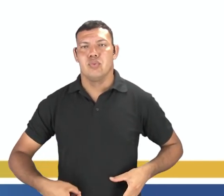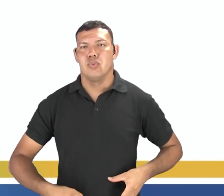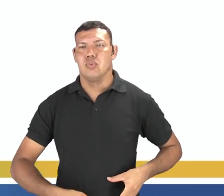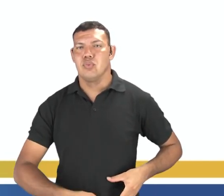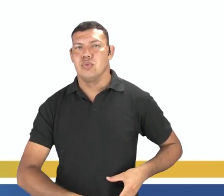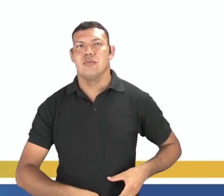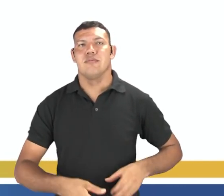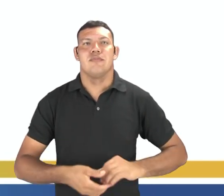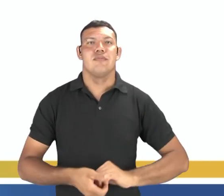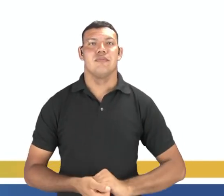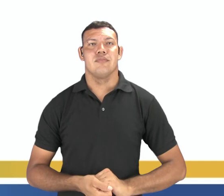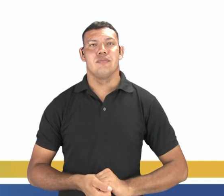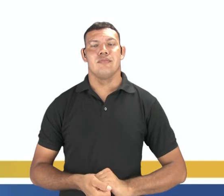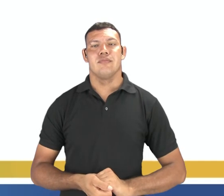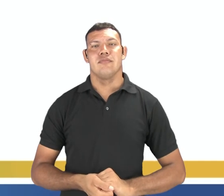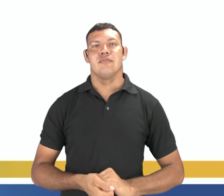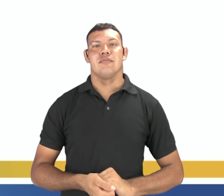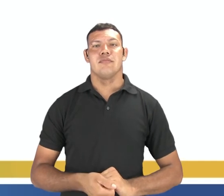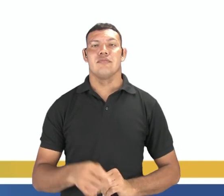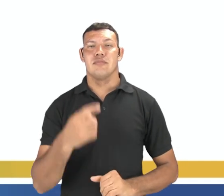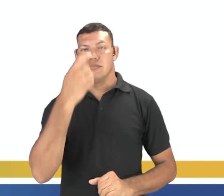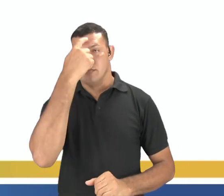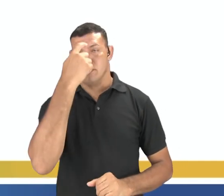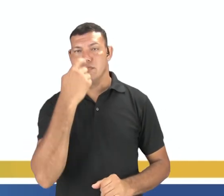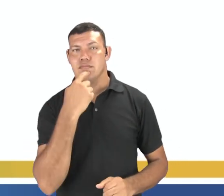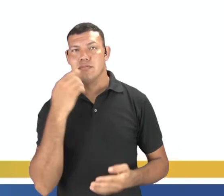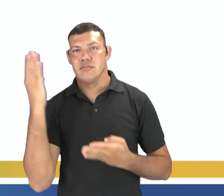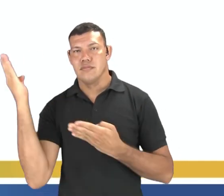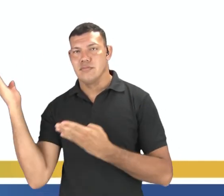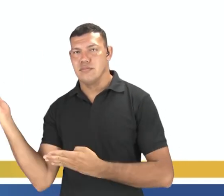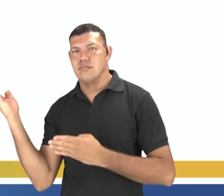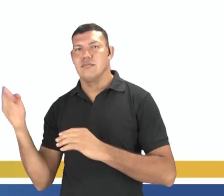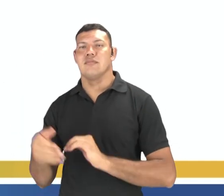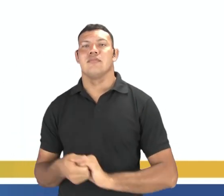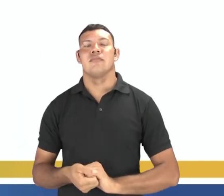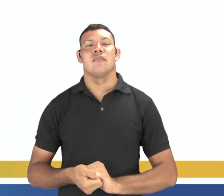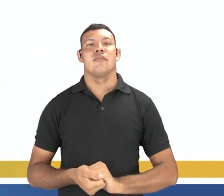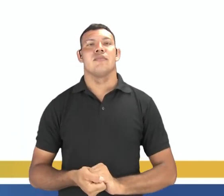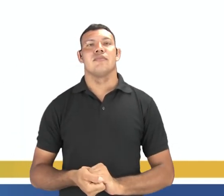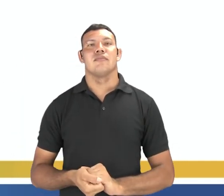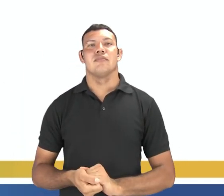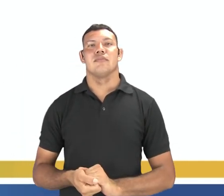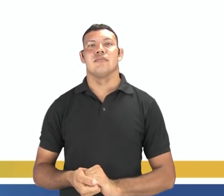Então, nós temos aí um exemplo da tabelinha do ciclo menstrual.